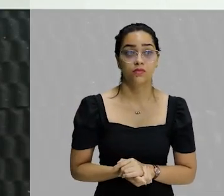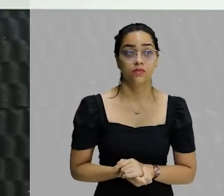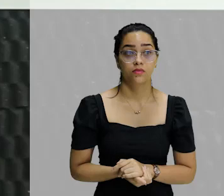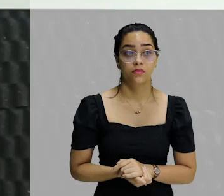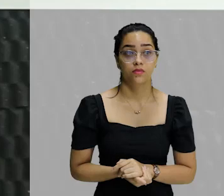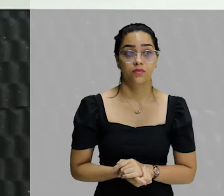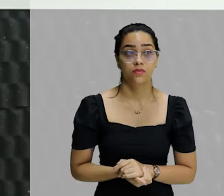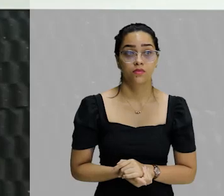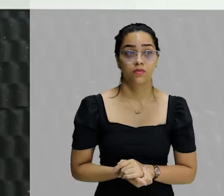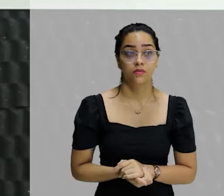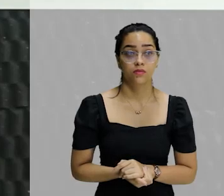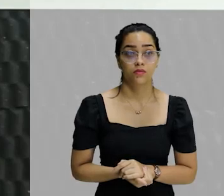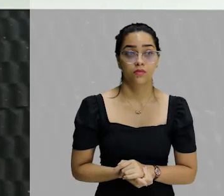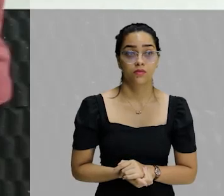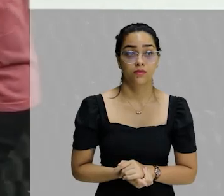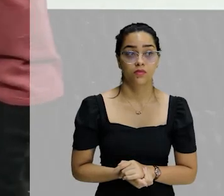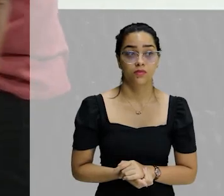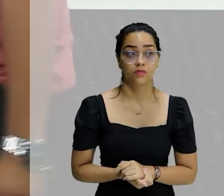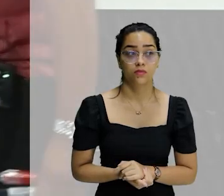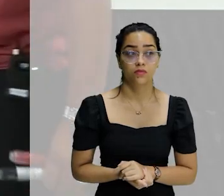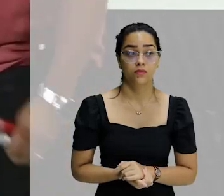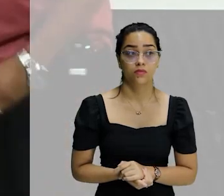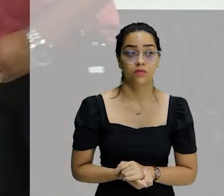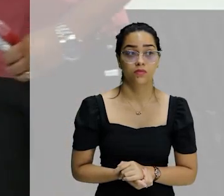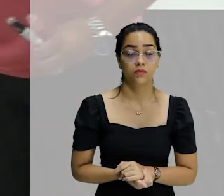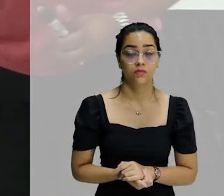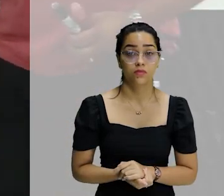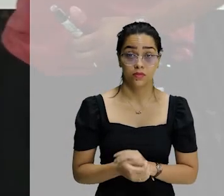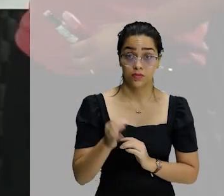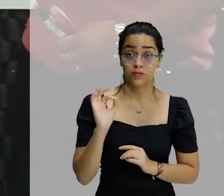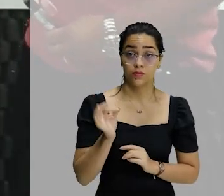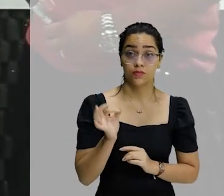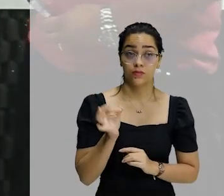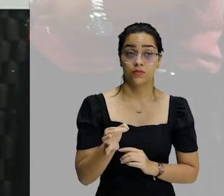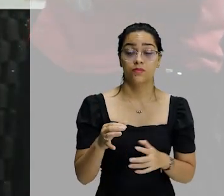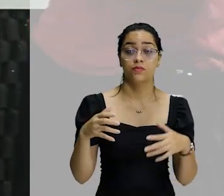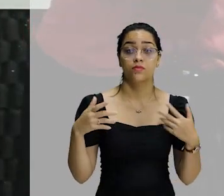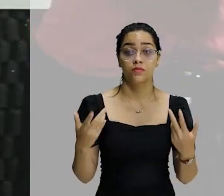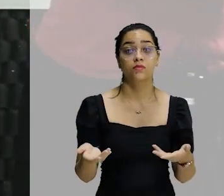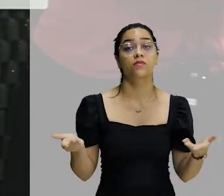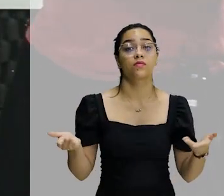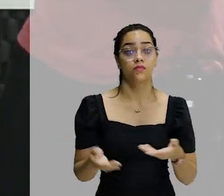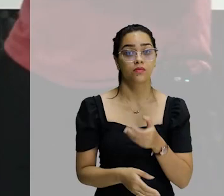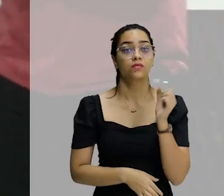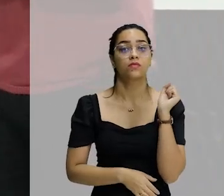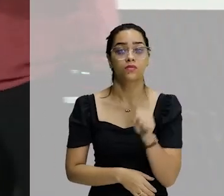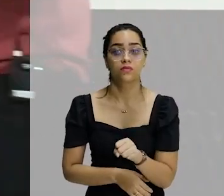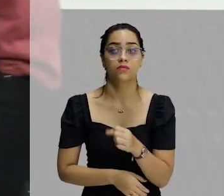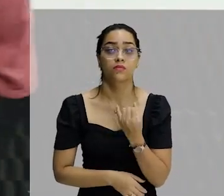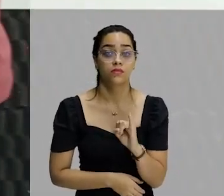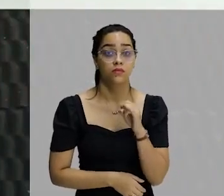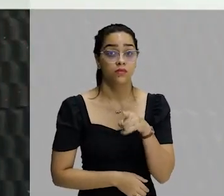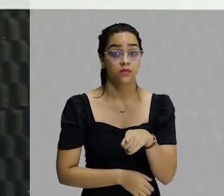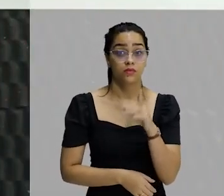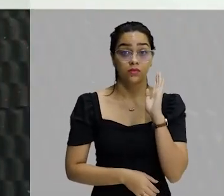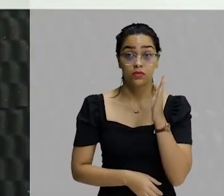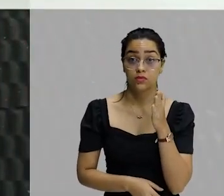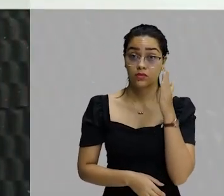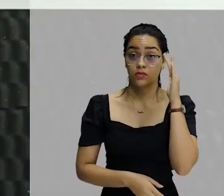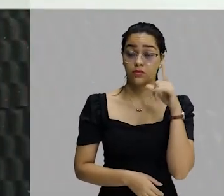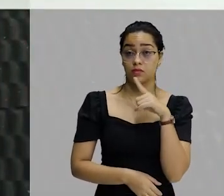Certo? 12 centímetros. Beleza? Então, turma, agora sim, ó. Se você já tem aqui,